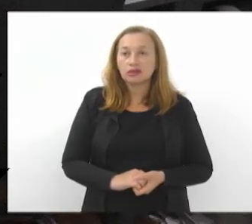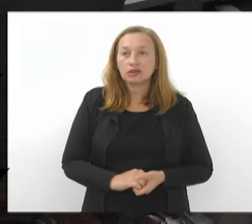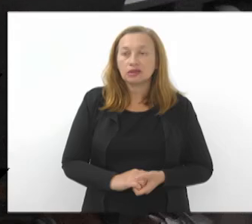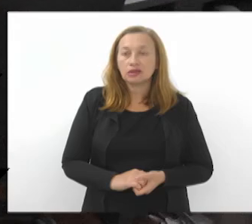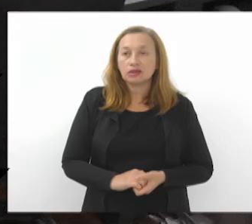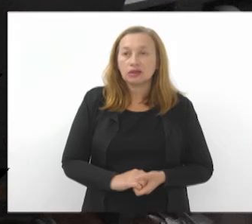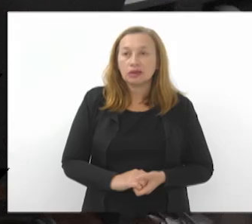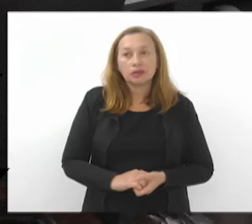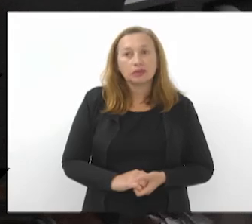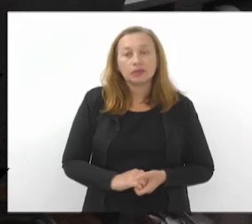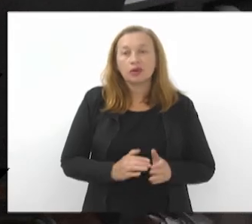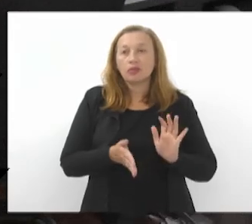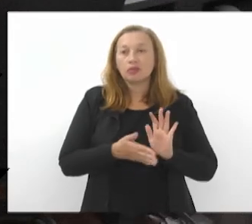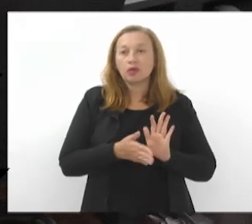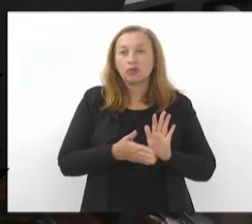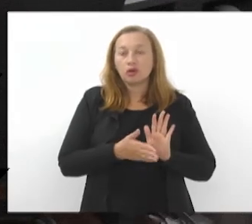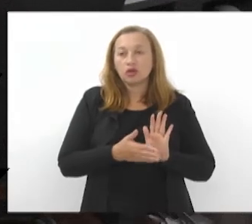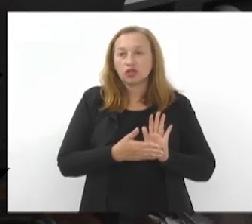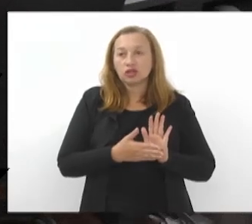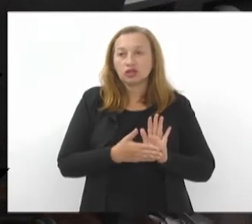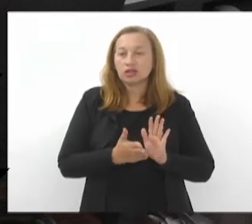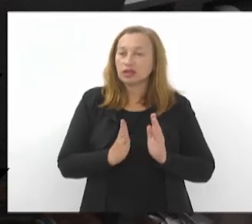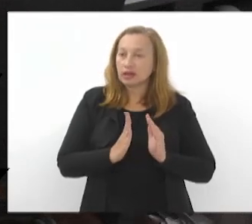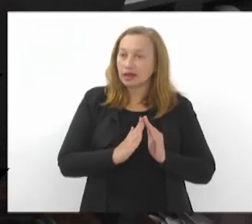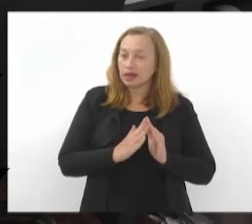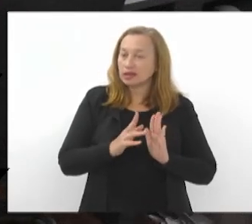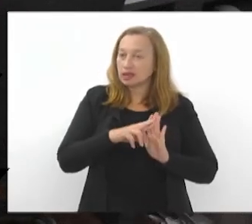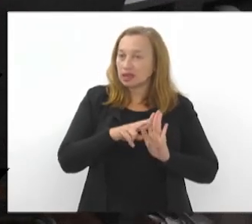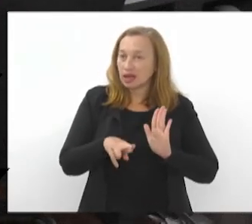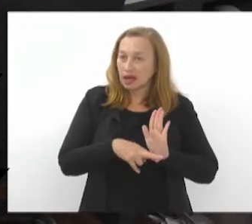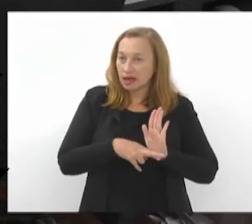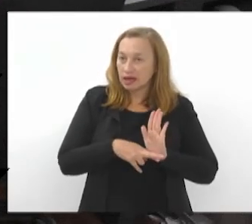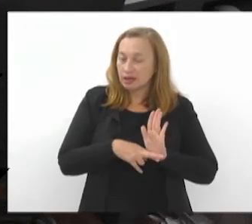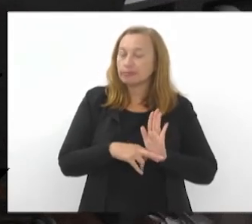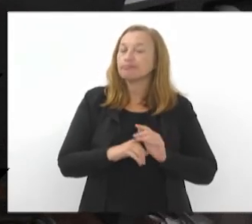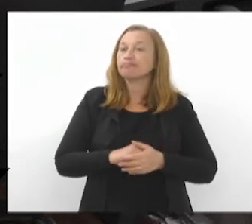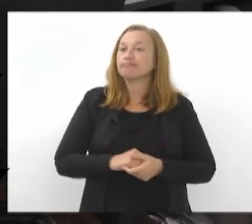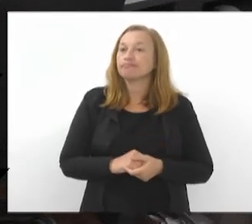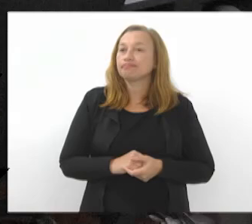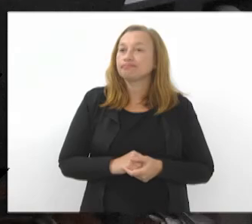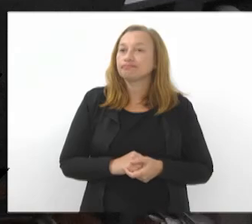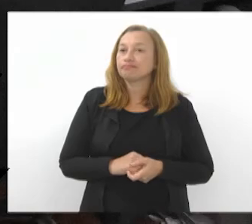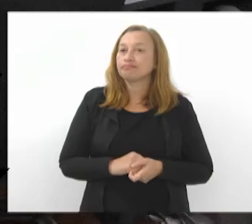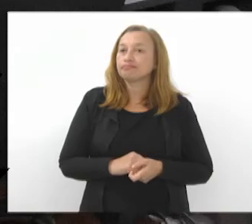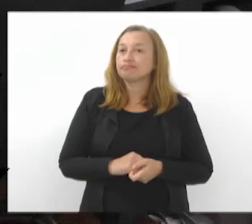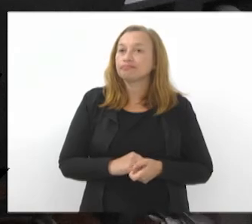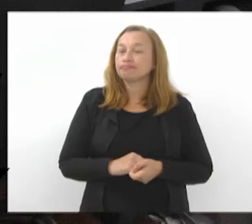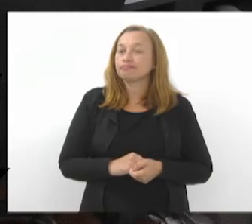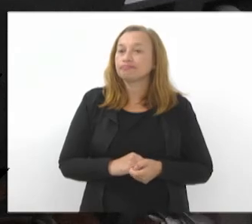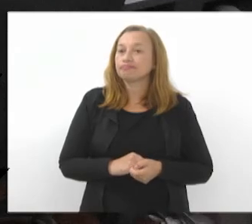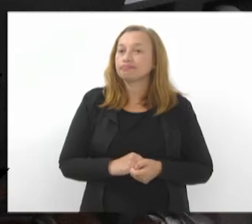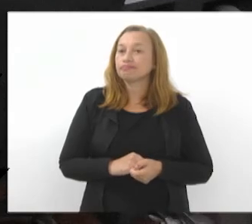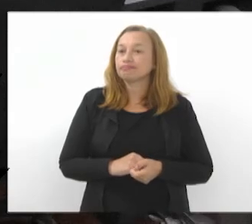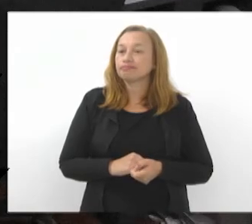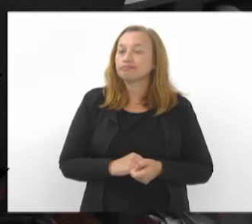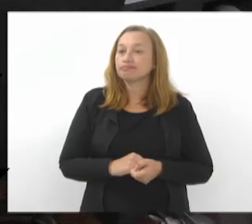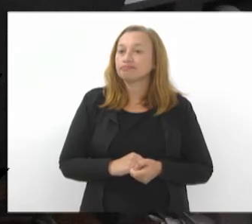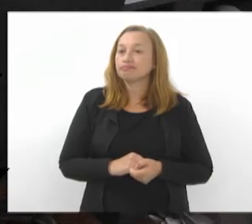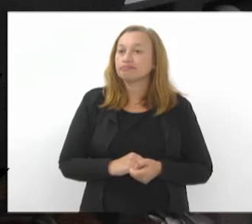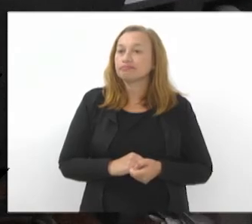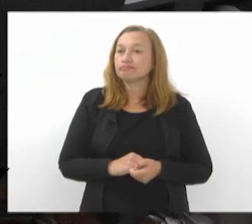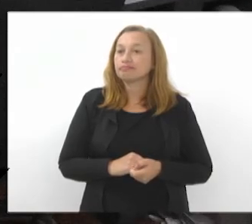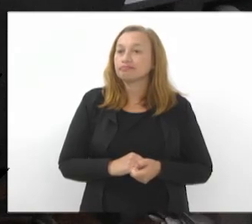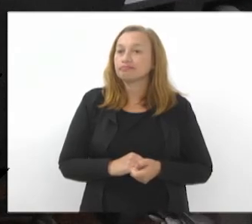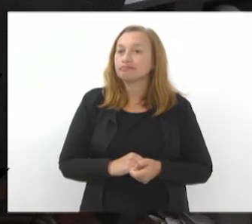do nosso regimento interno para que as proposituras que vão